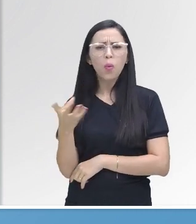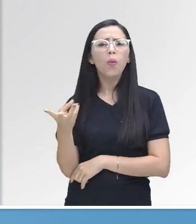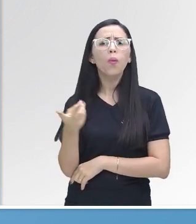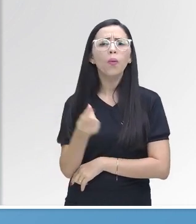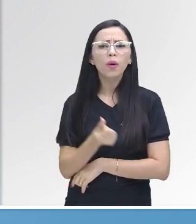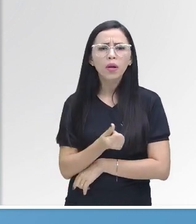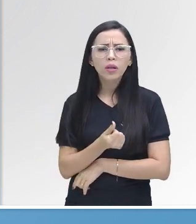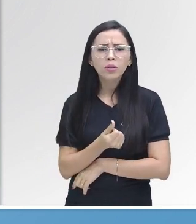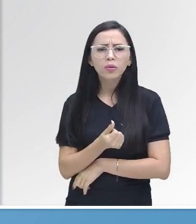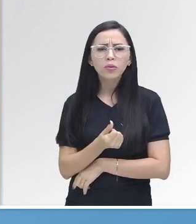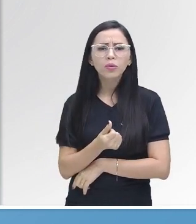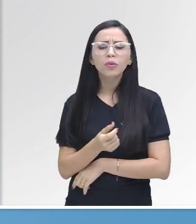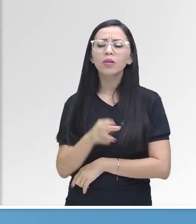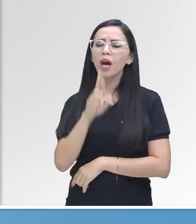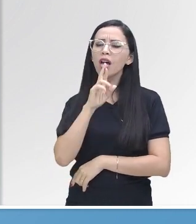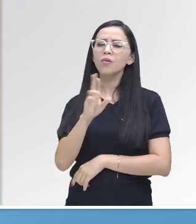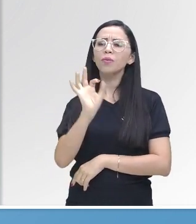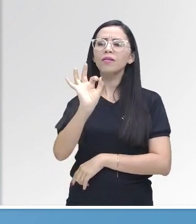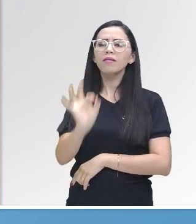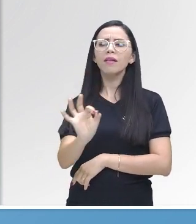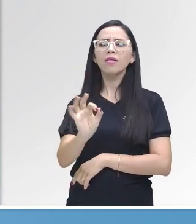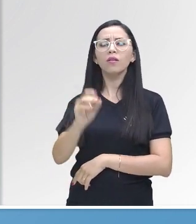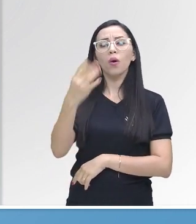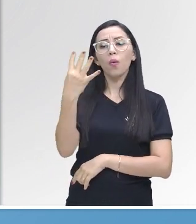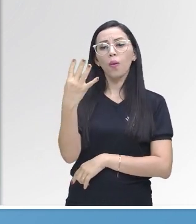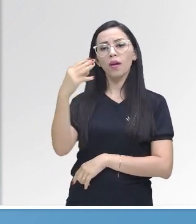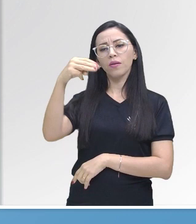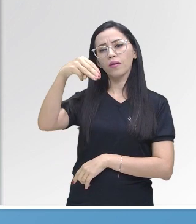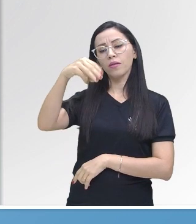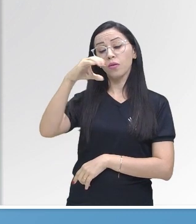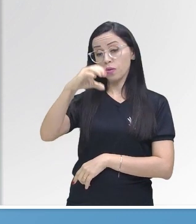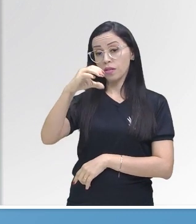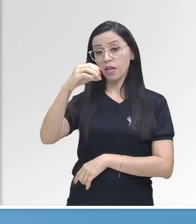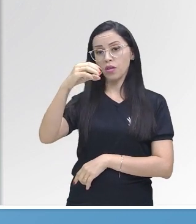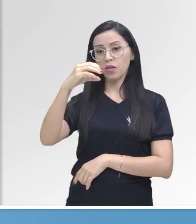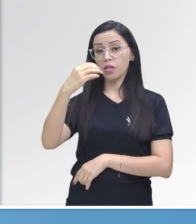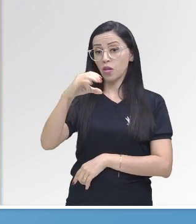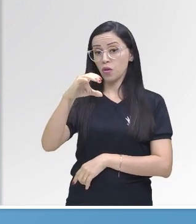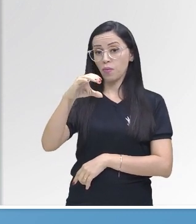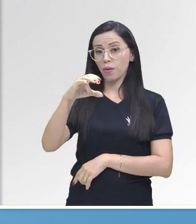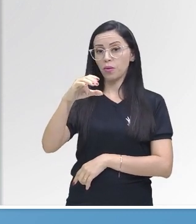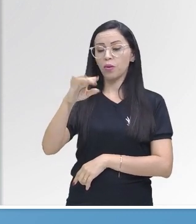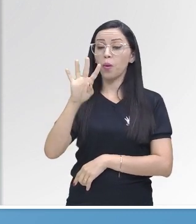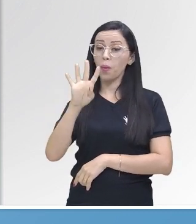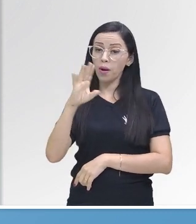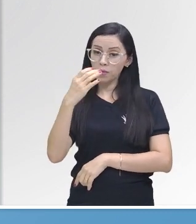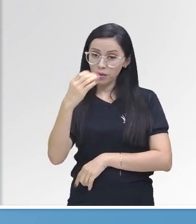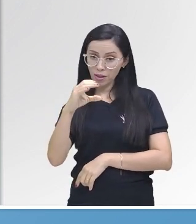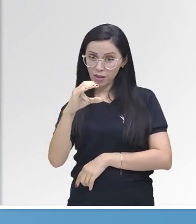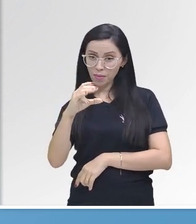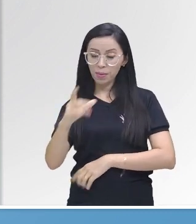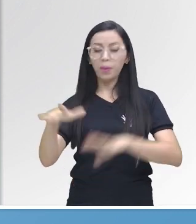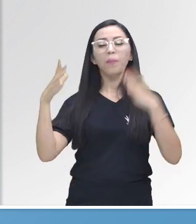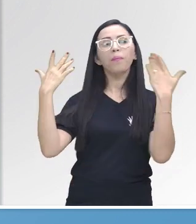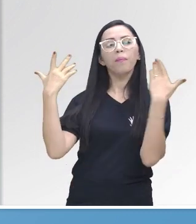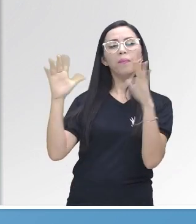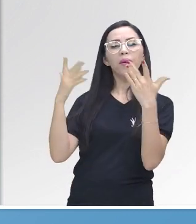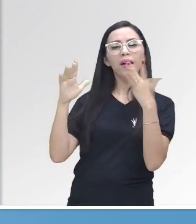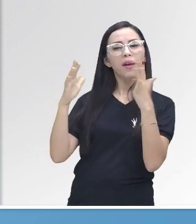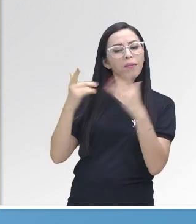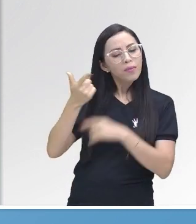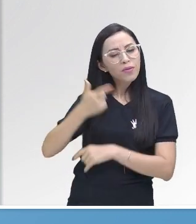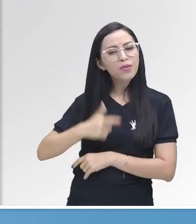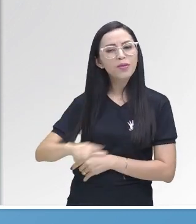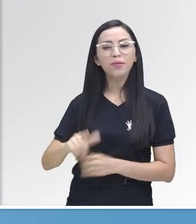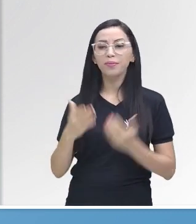Então, certa resposta, 4 centímetros. Parabéns mais uma vez para